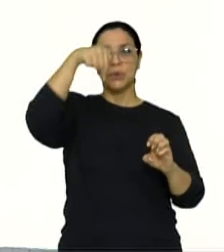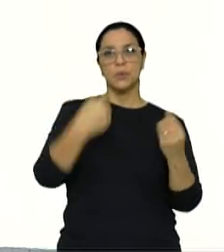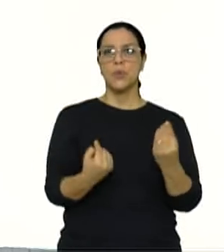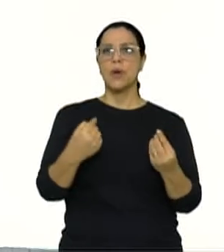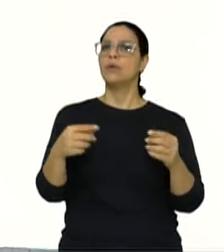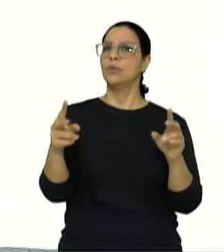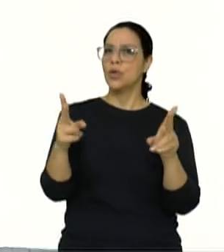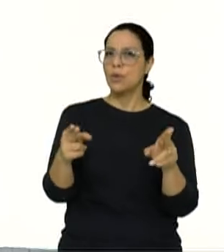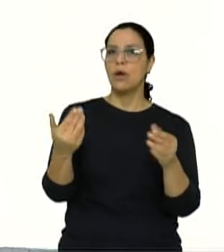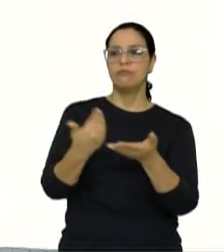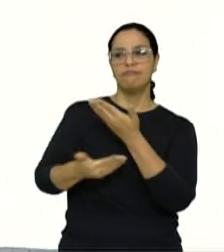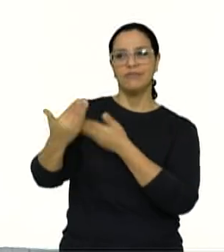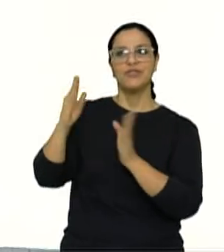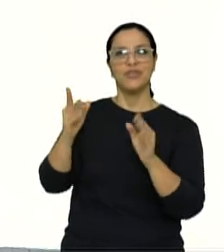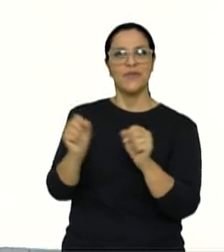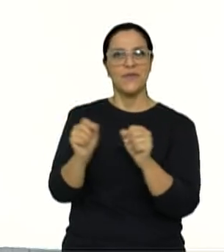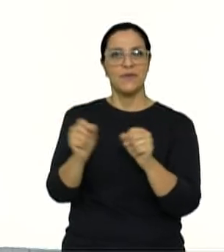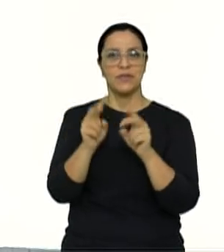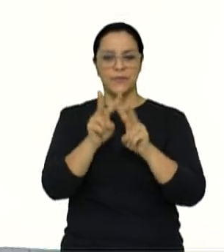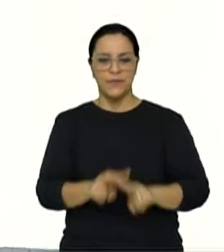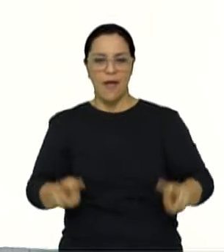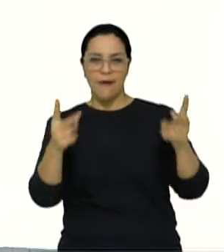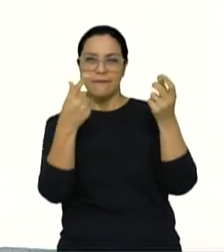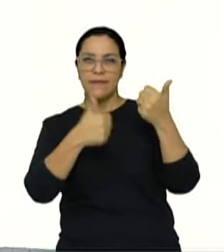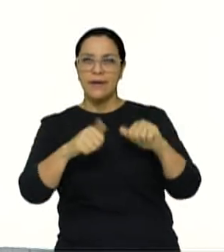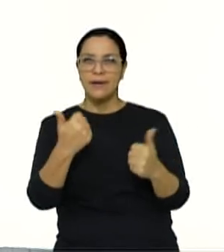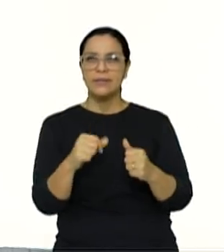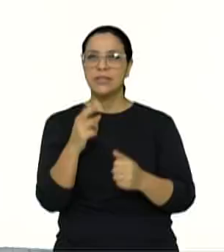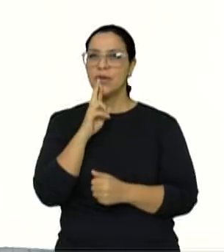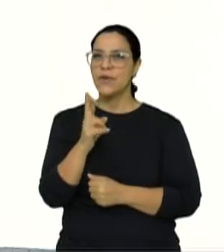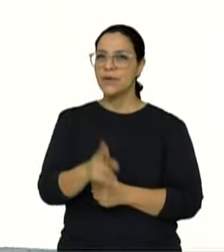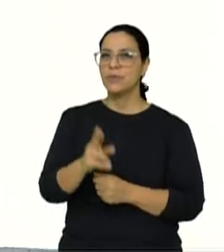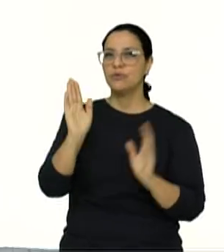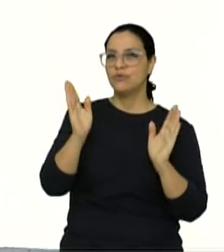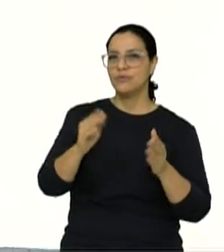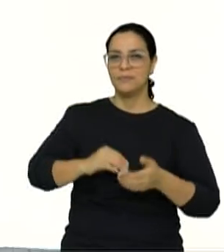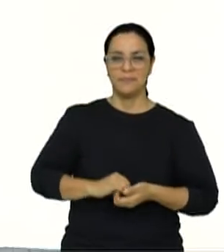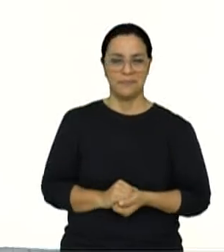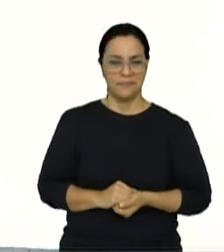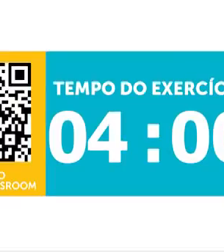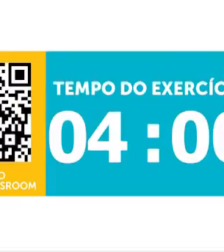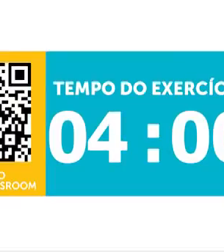gente fez no exercício anterior. Dá uma olhadinha na figura e eu já volto com a solução.